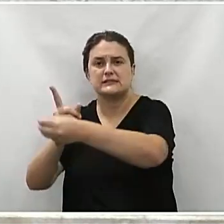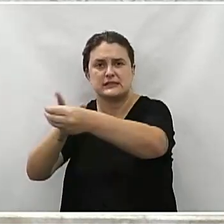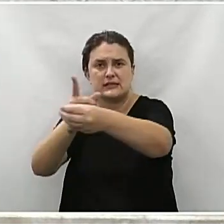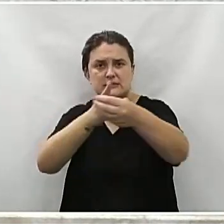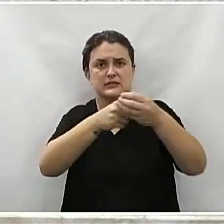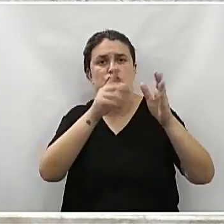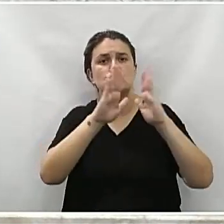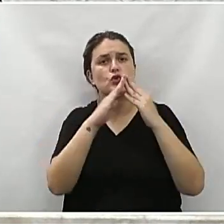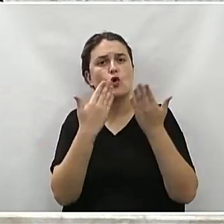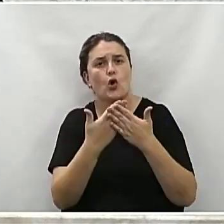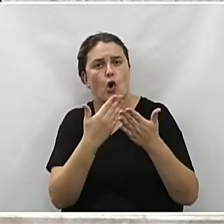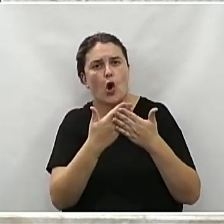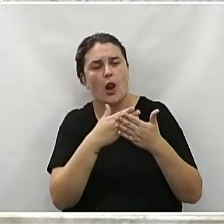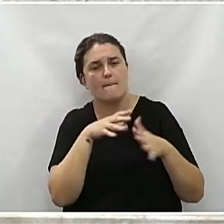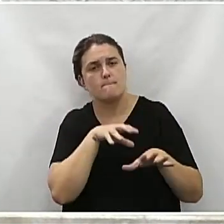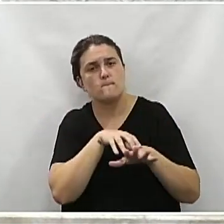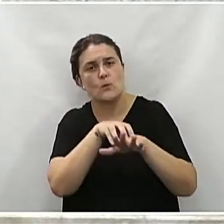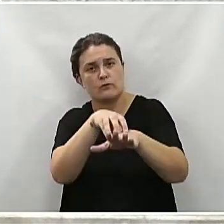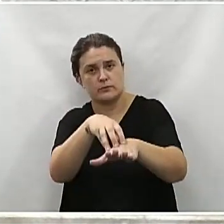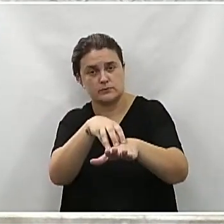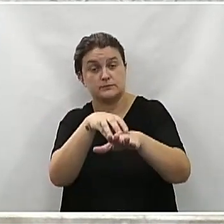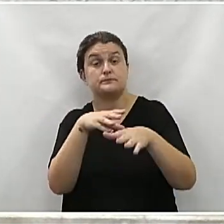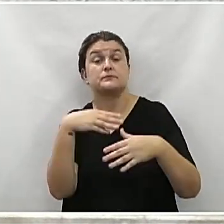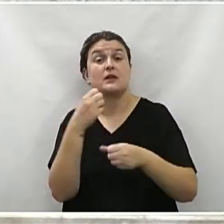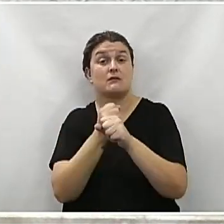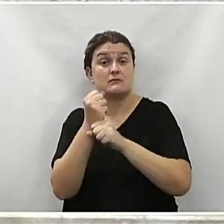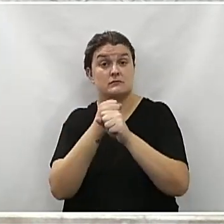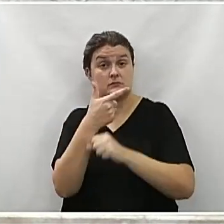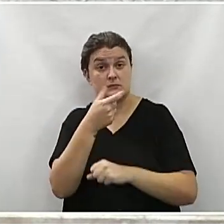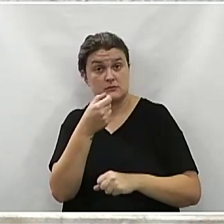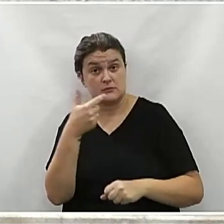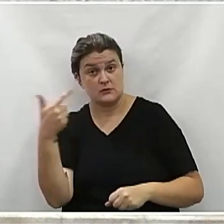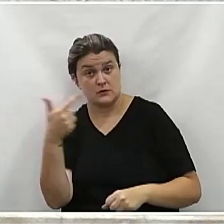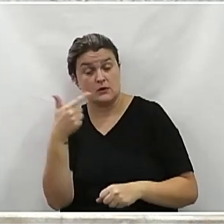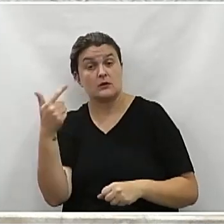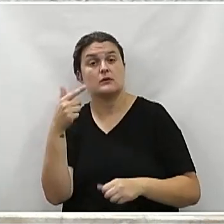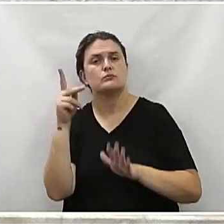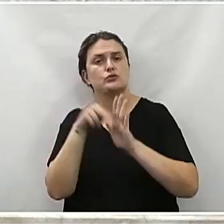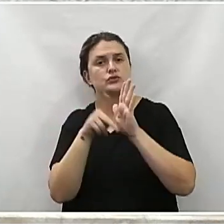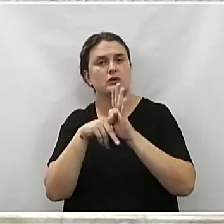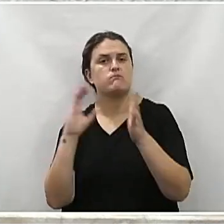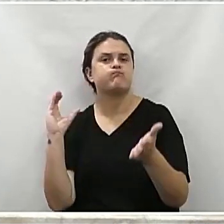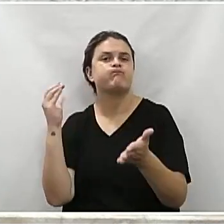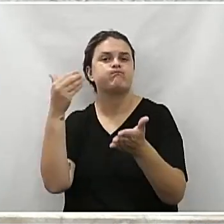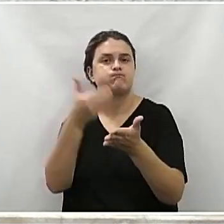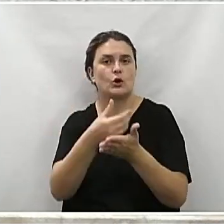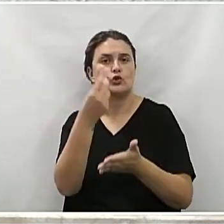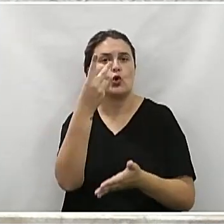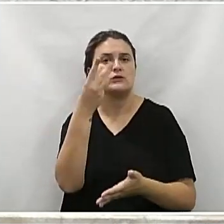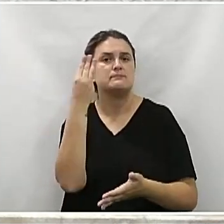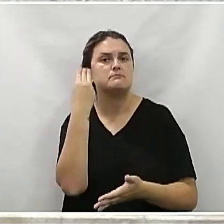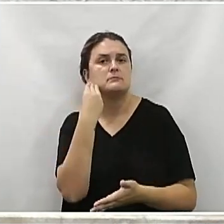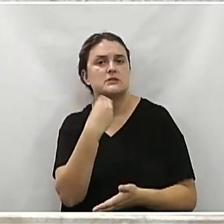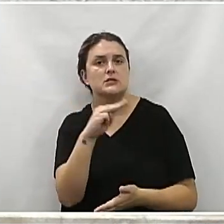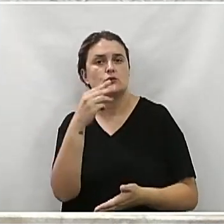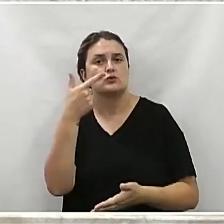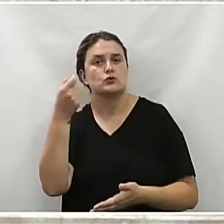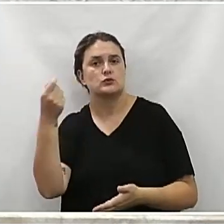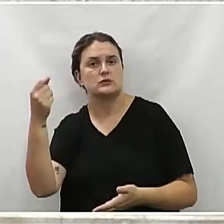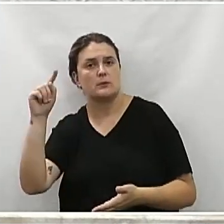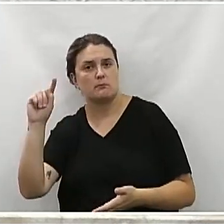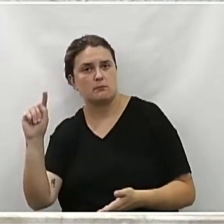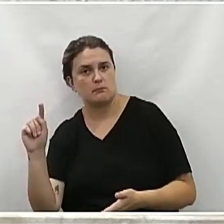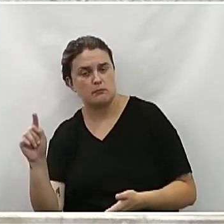de escolas móveis. No ano de 2022, o programa contou com investimentos de R$ 2,2 para